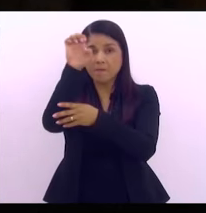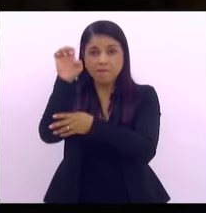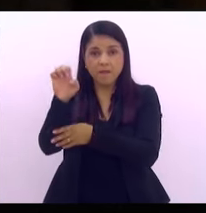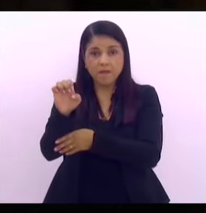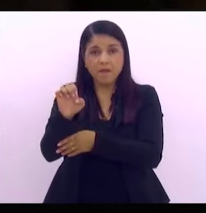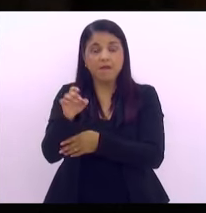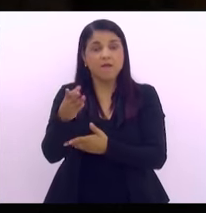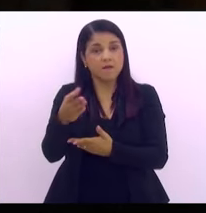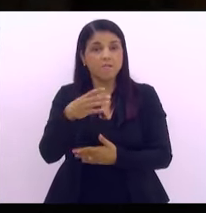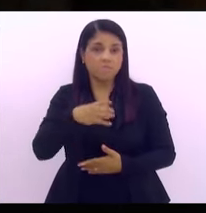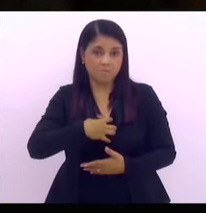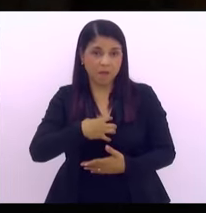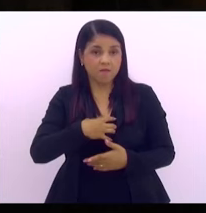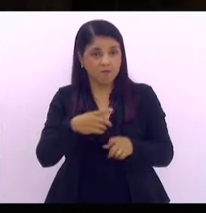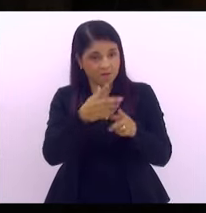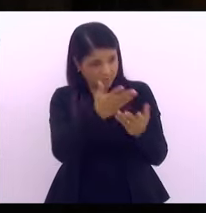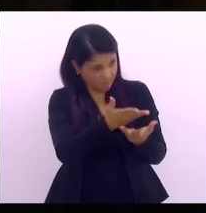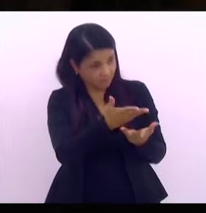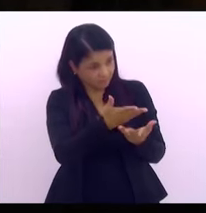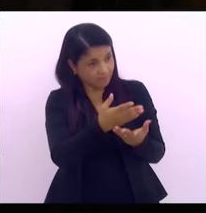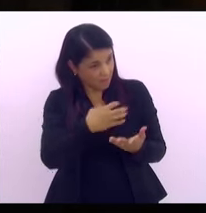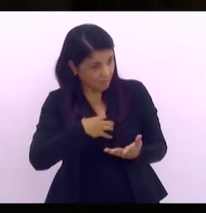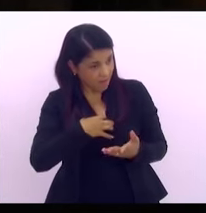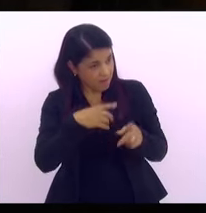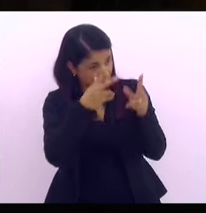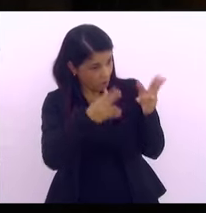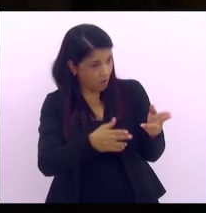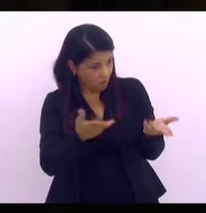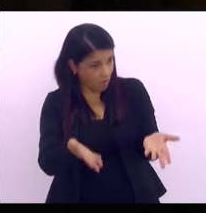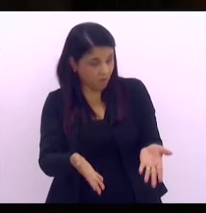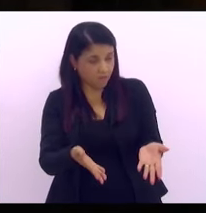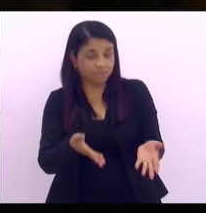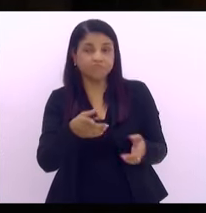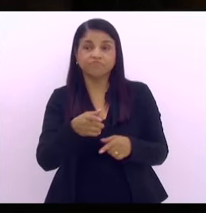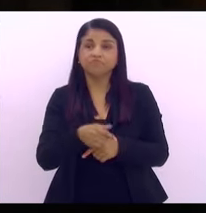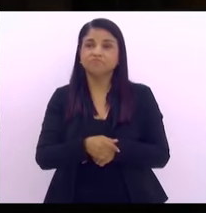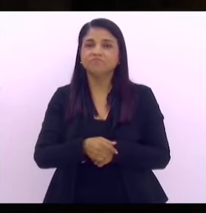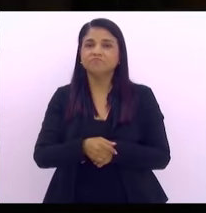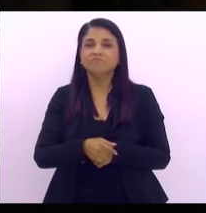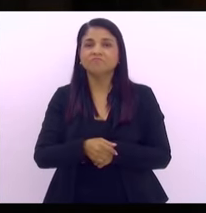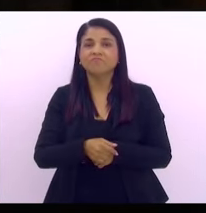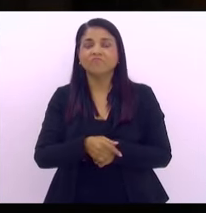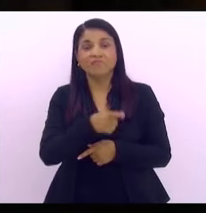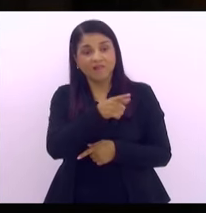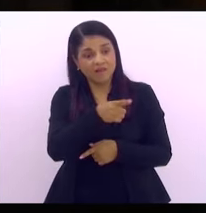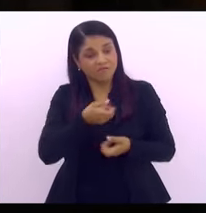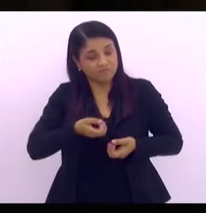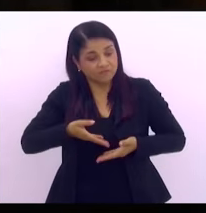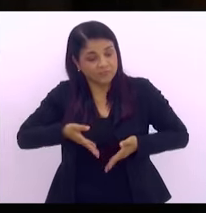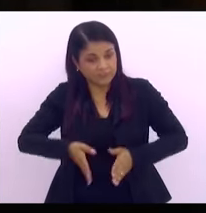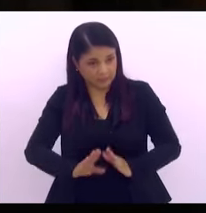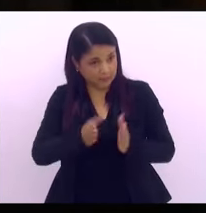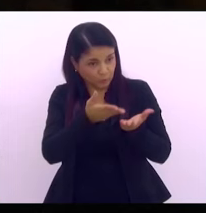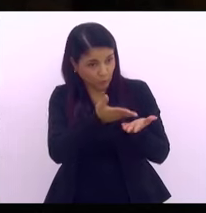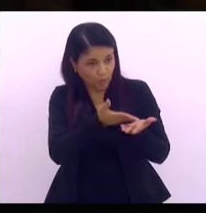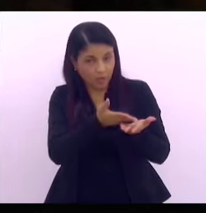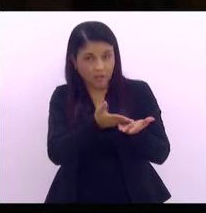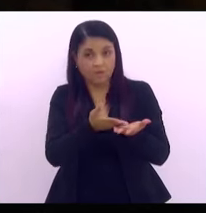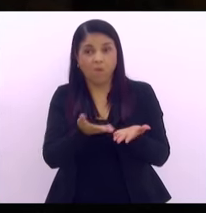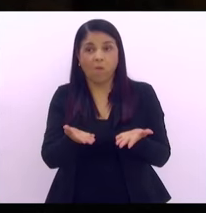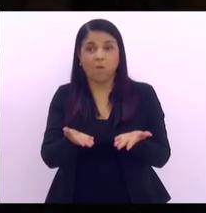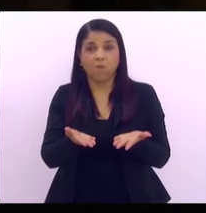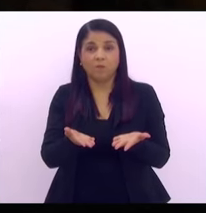sua querida Bahia, que a senhora talvez tenha sido seu berço natal. Agora,